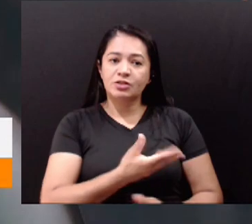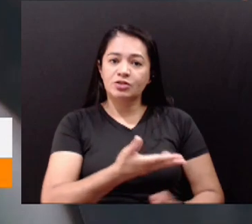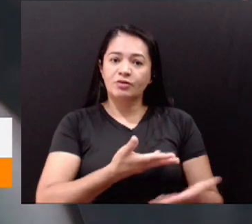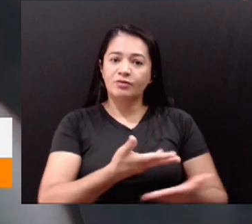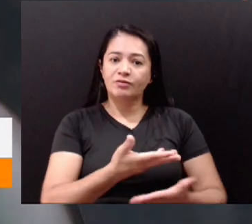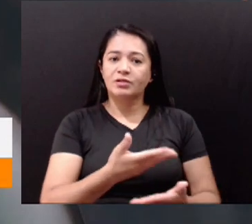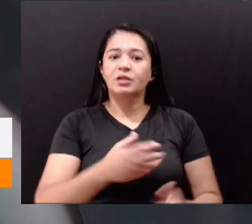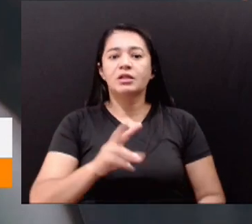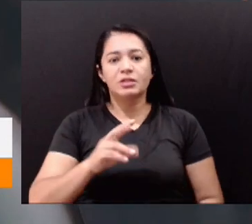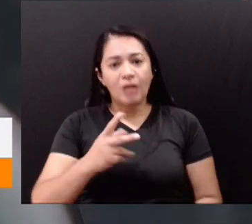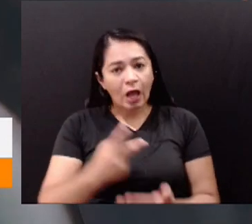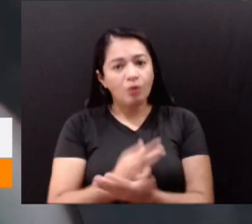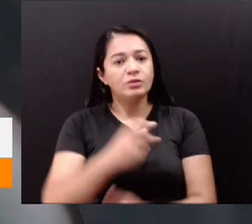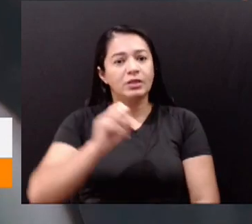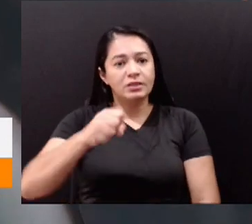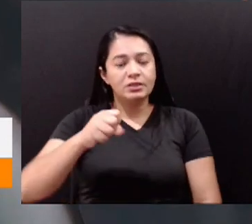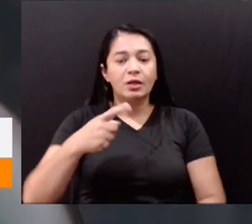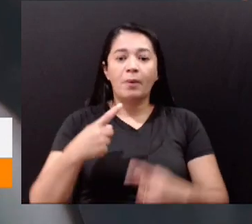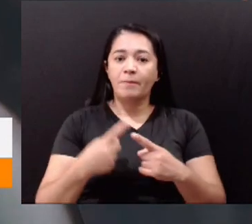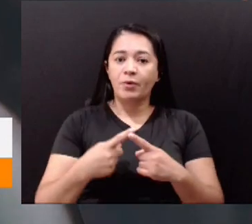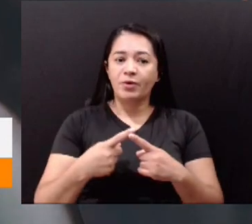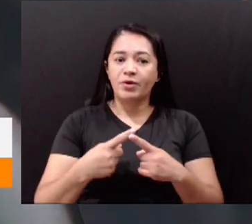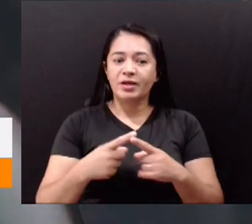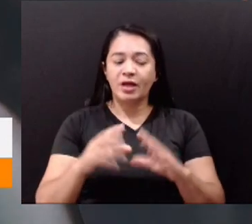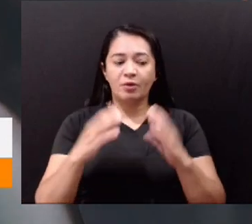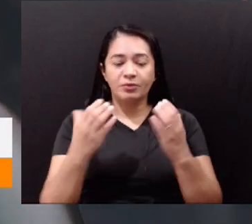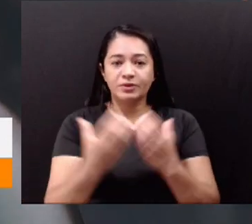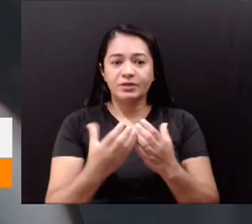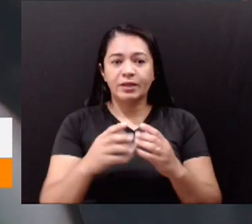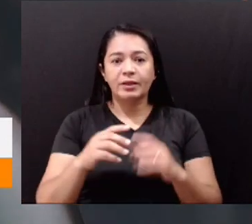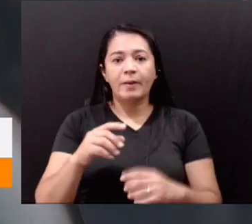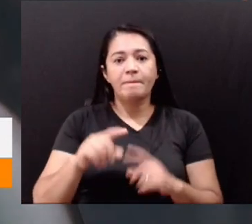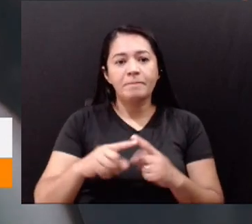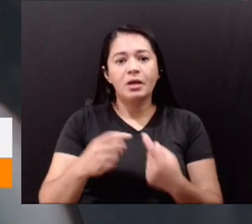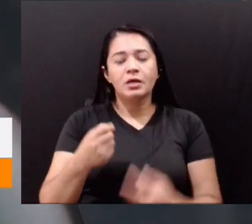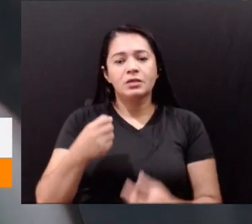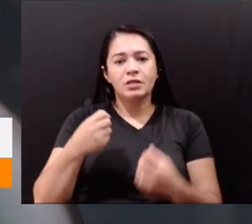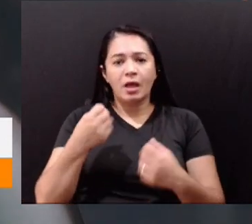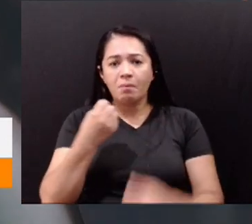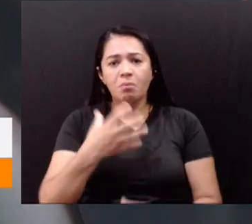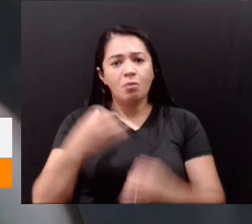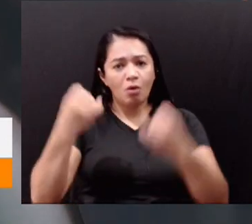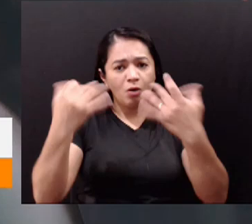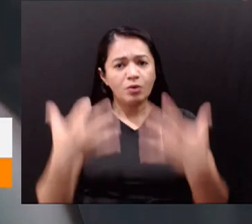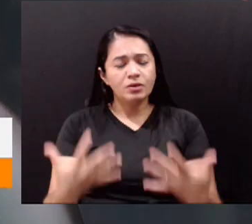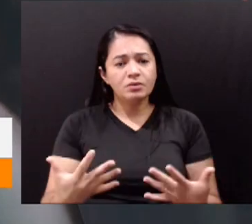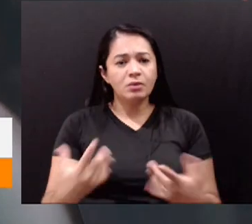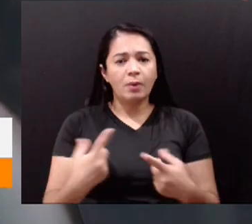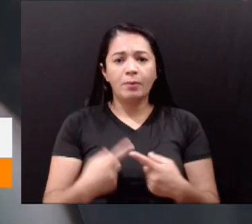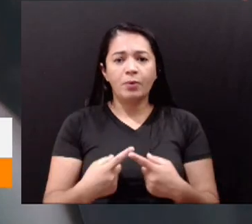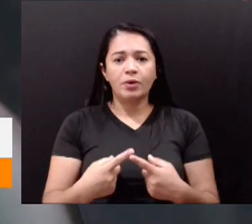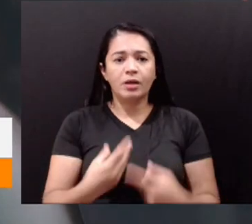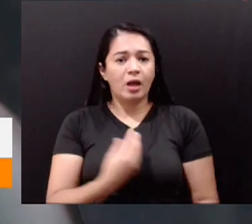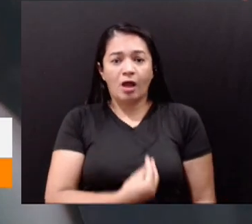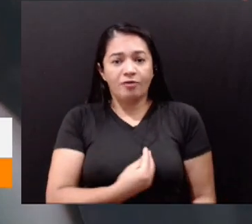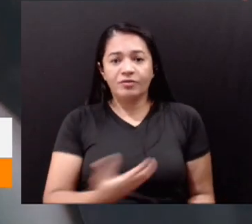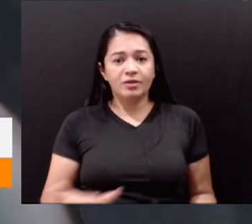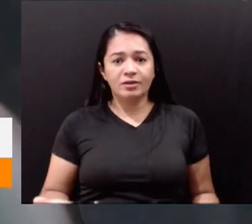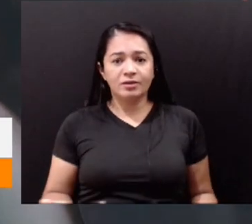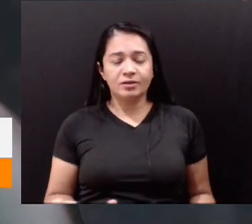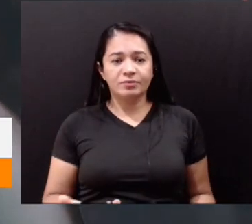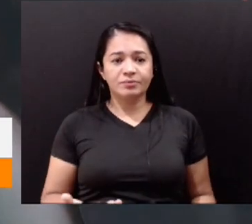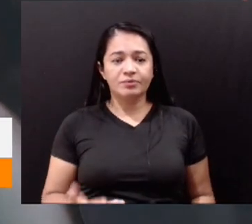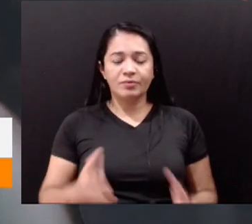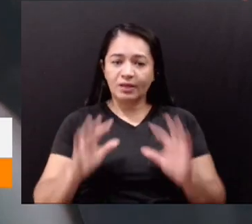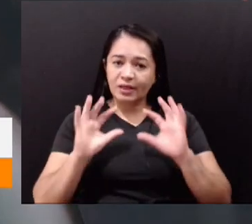não é fácil, mas acho bonito isso, porque a gente está falando, afinal de contas, da vida, né, e a vida é isso, independente